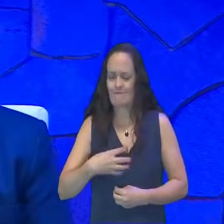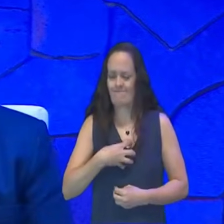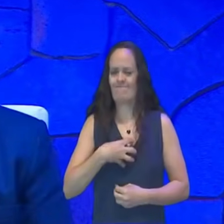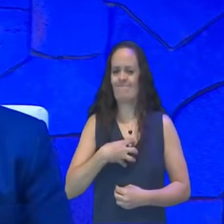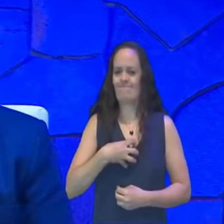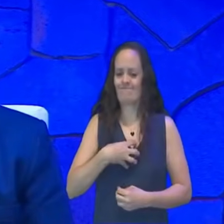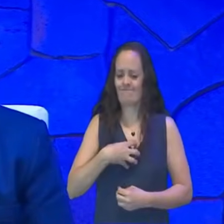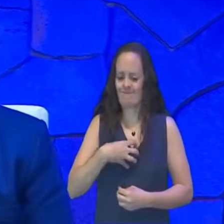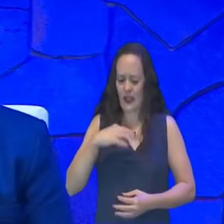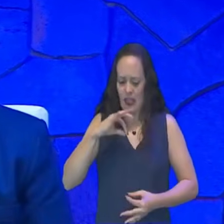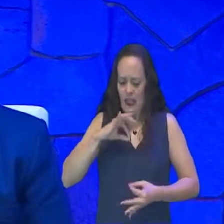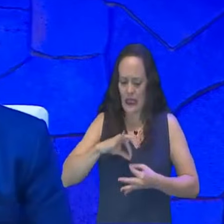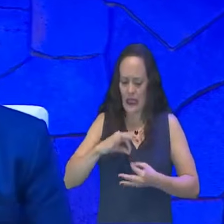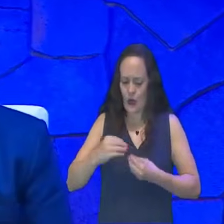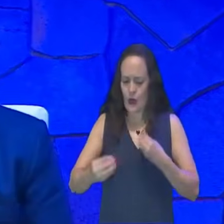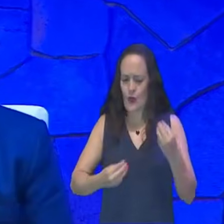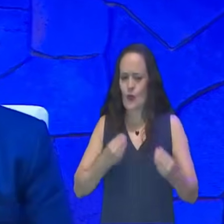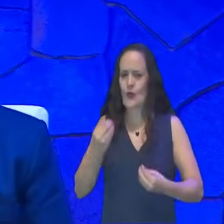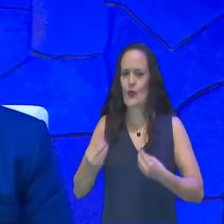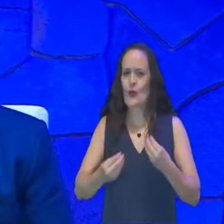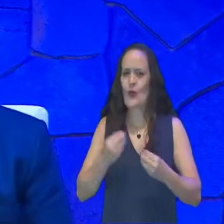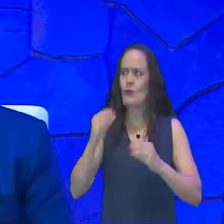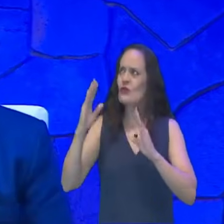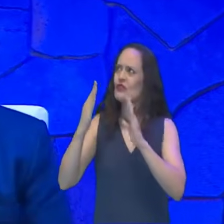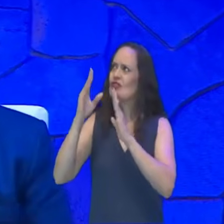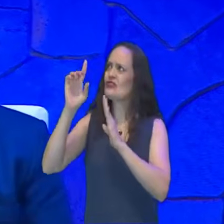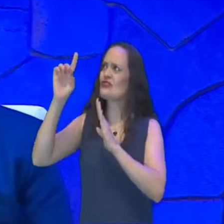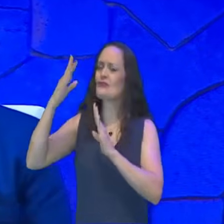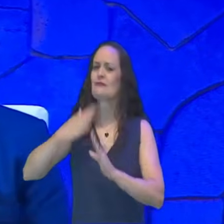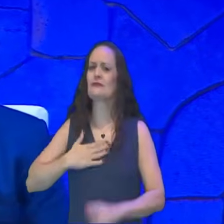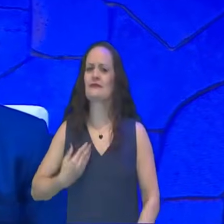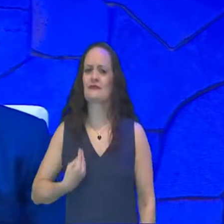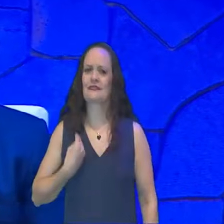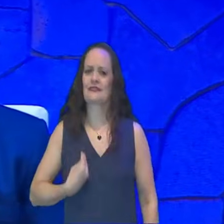estado espiritual diante de Deus,